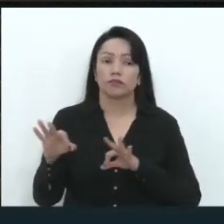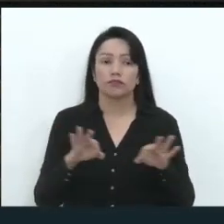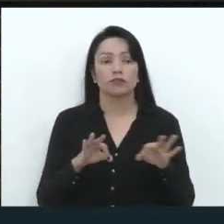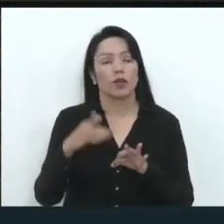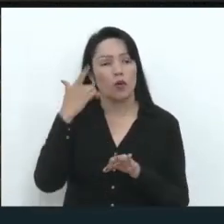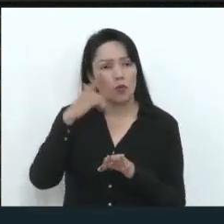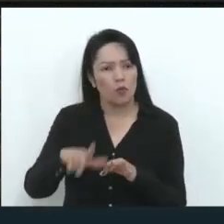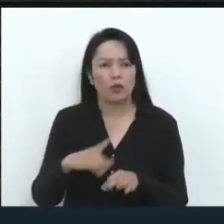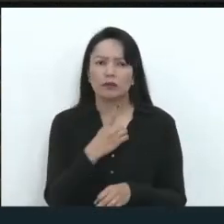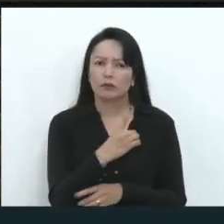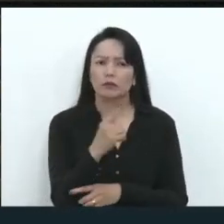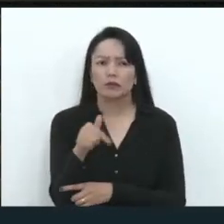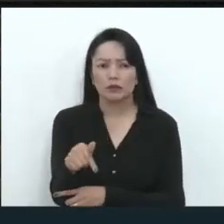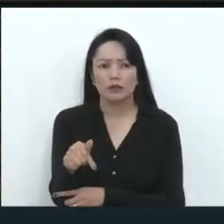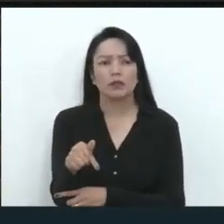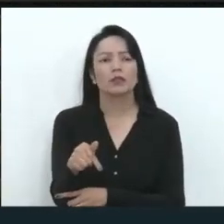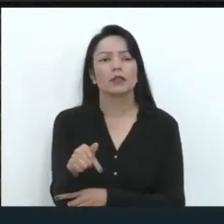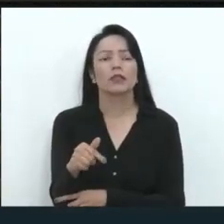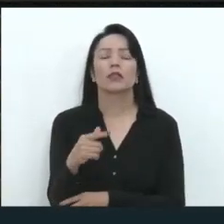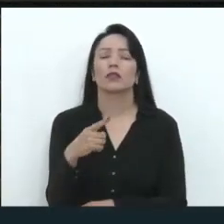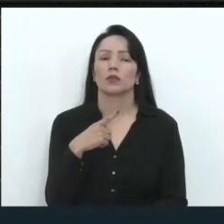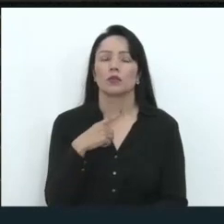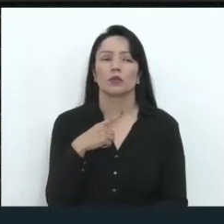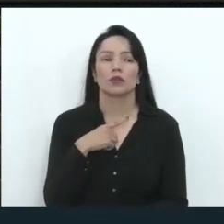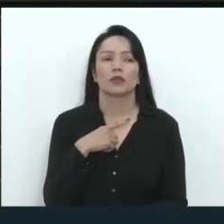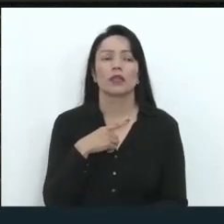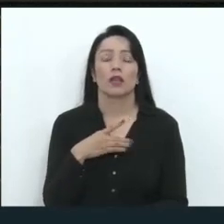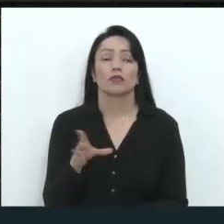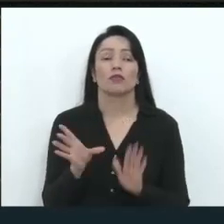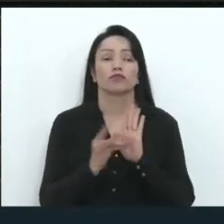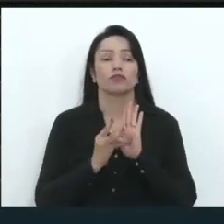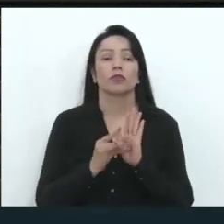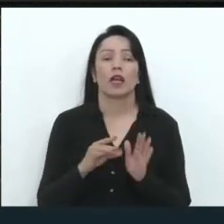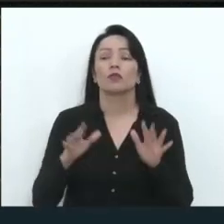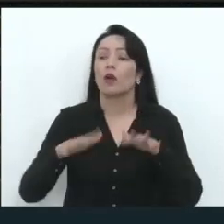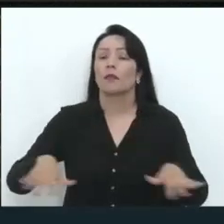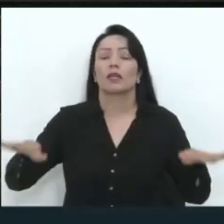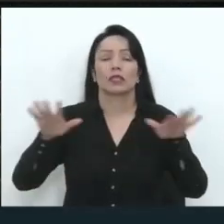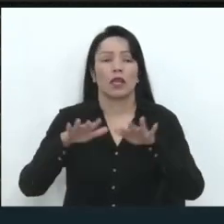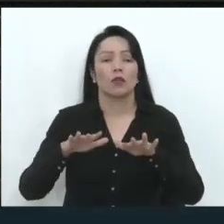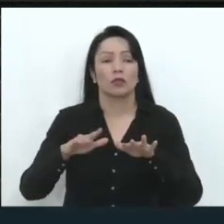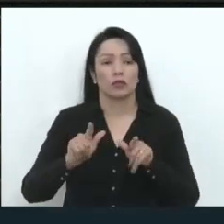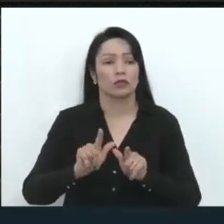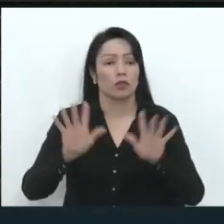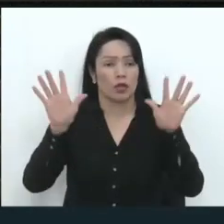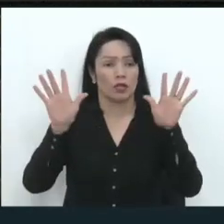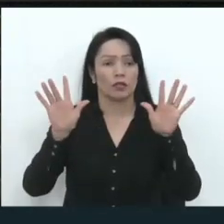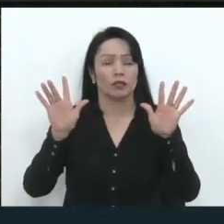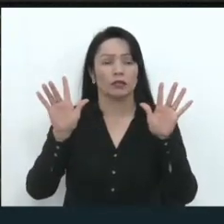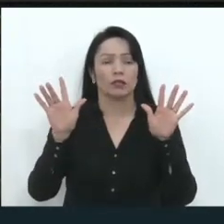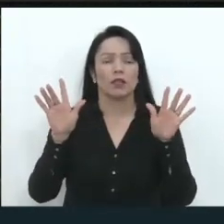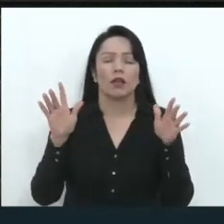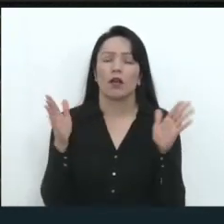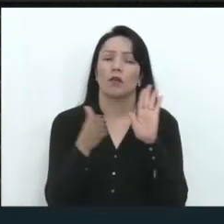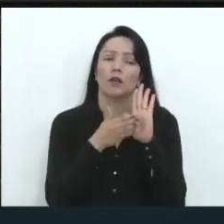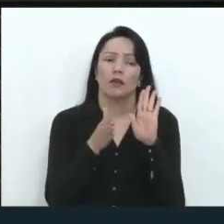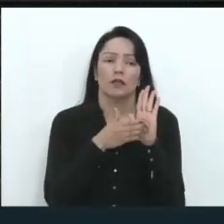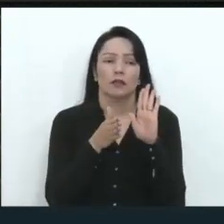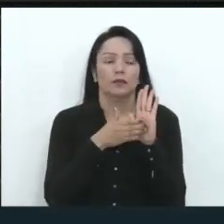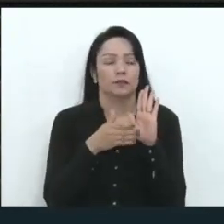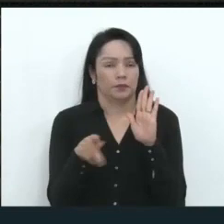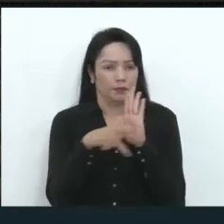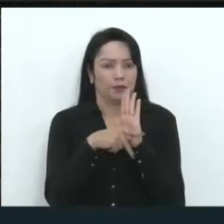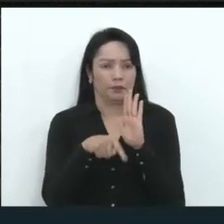a 17ª edição do selo ambiental de Guarulhos. É uma propositura dessa casa